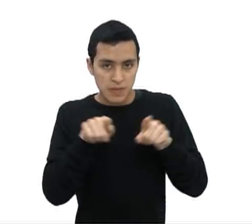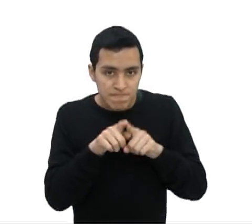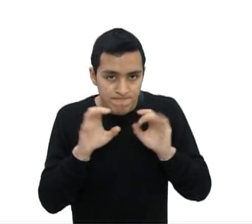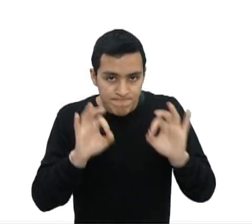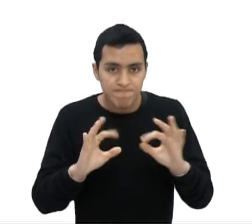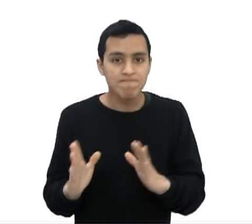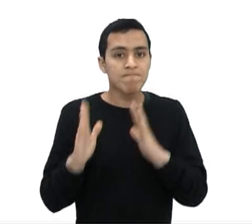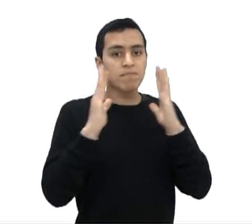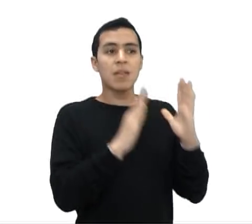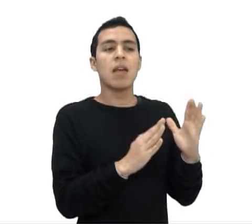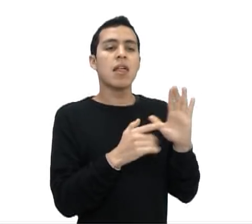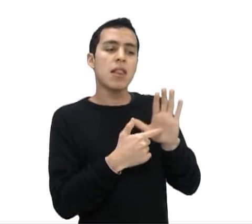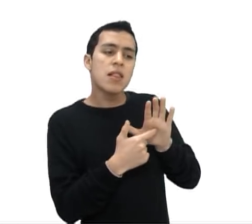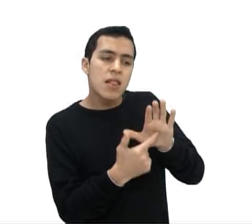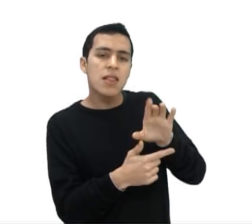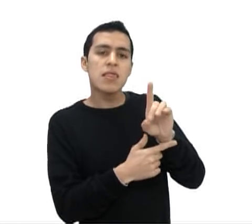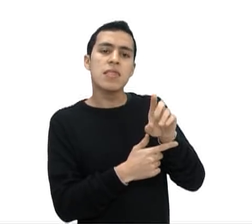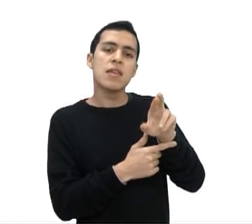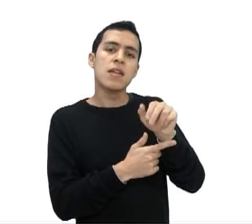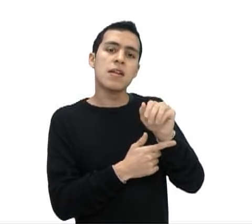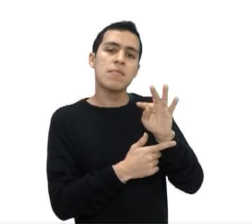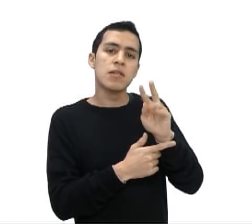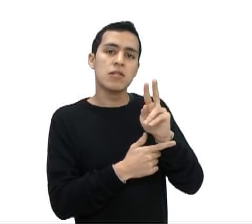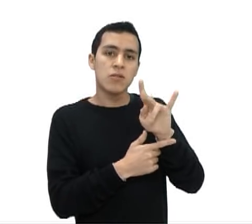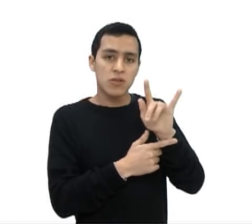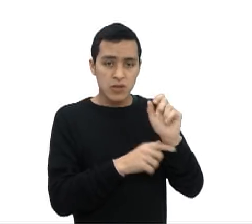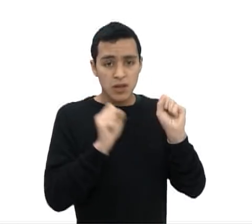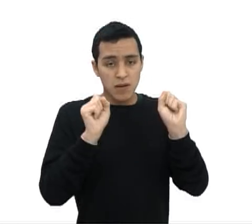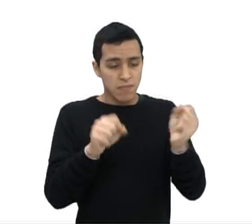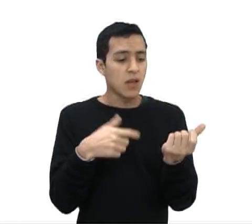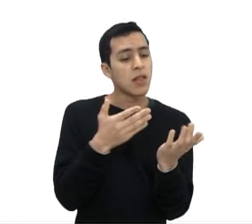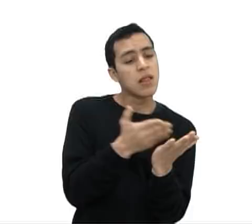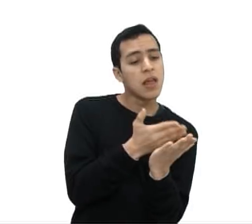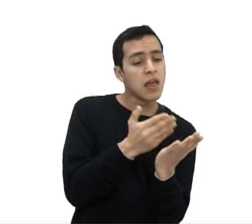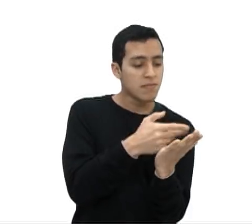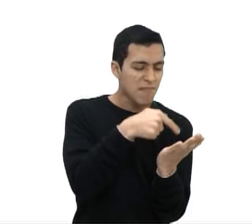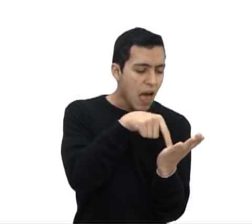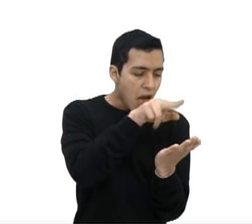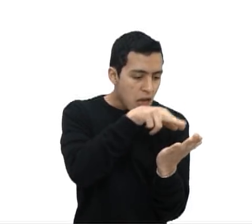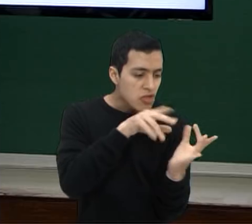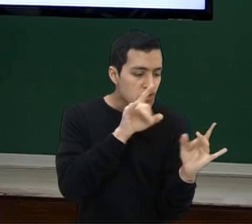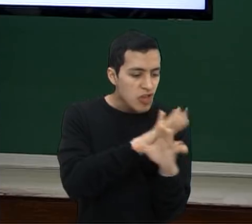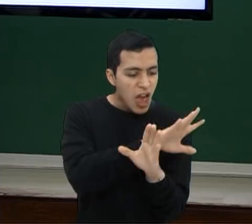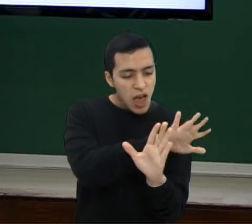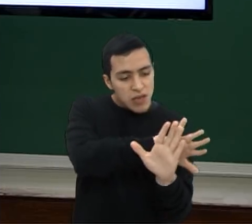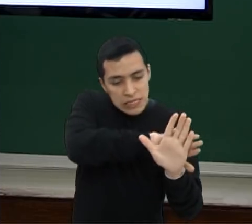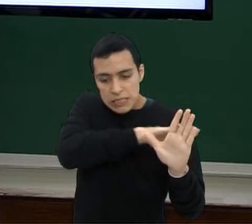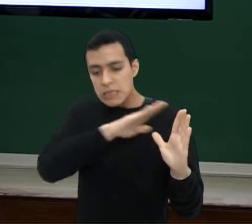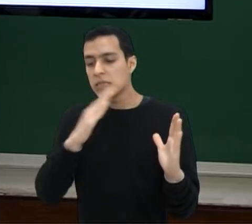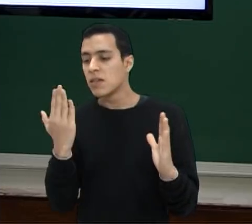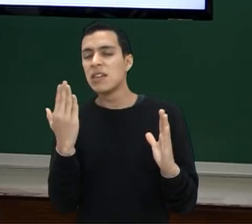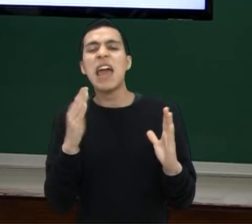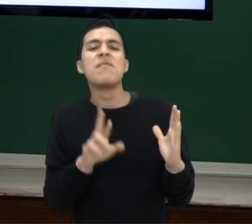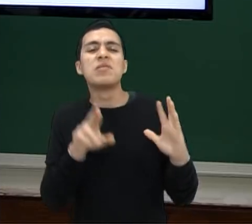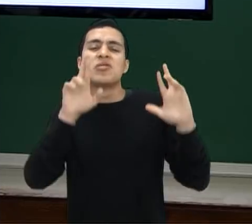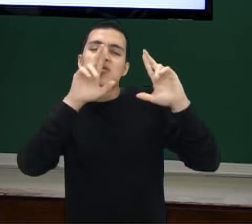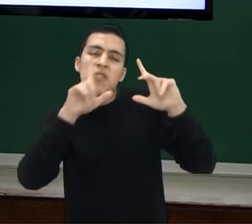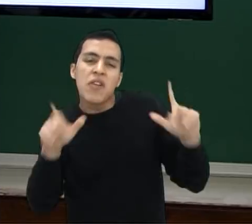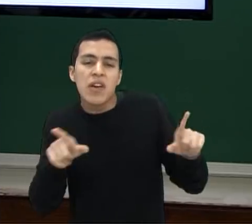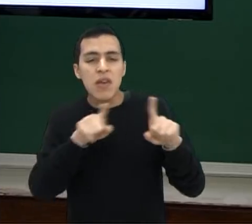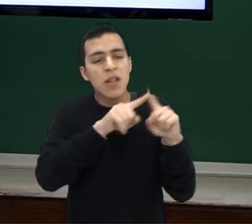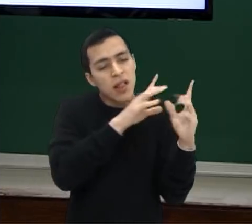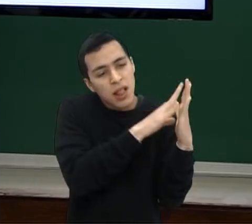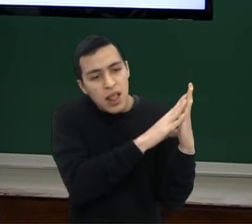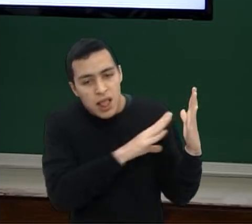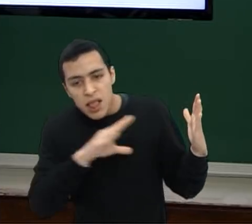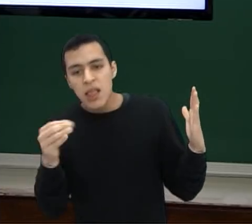a dramaturgia pode representar uma releitura de uma obra artística, literária, cinematográfica, etc., né? Então, a gente tem essa